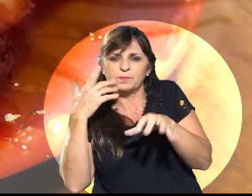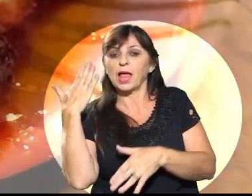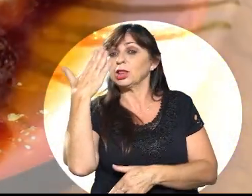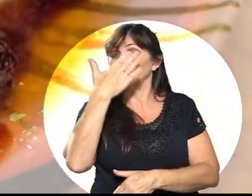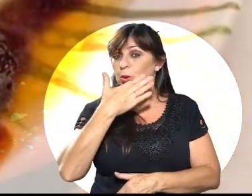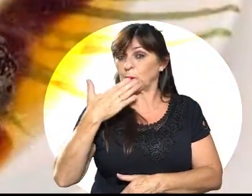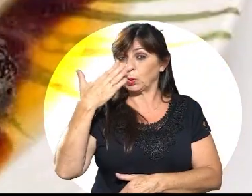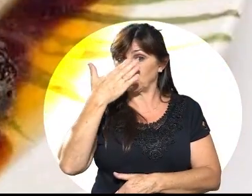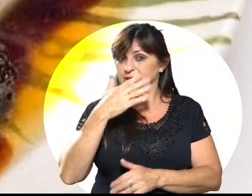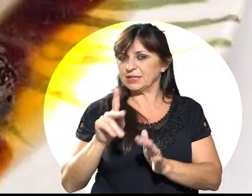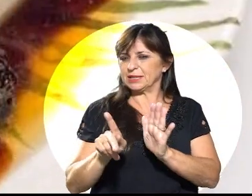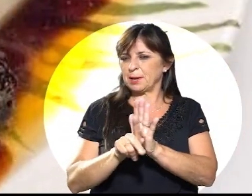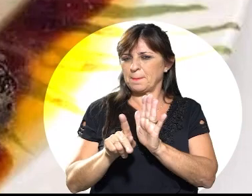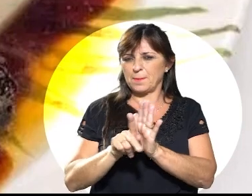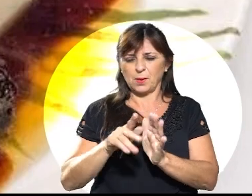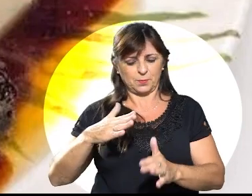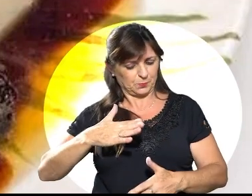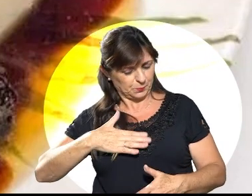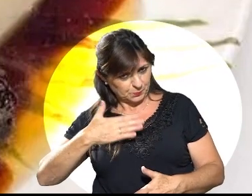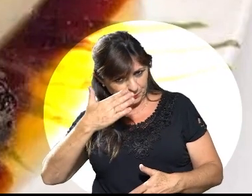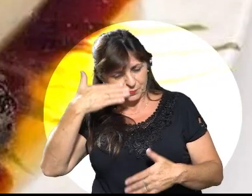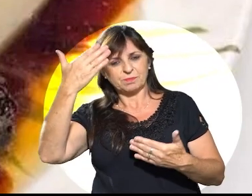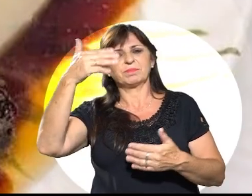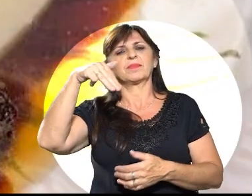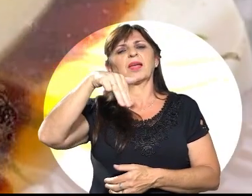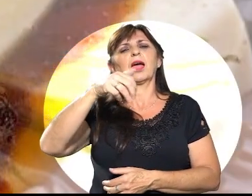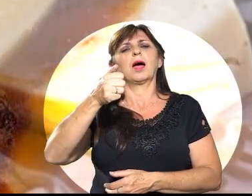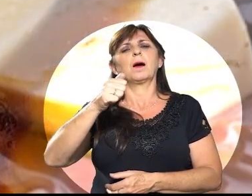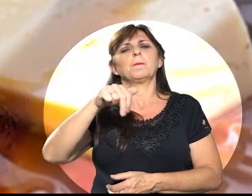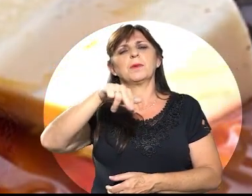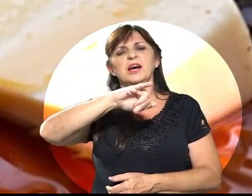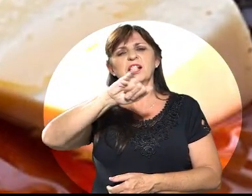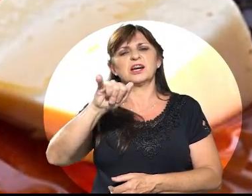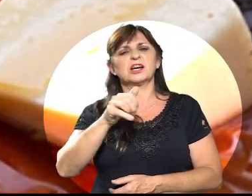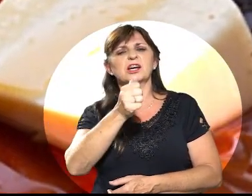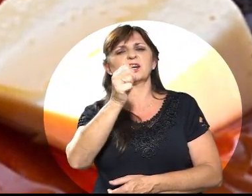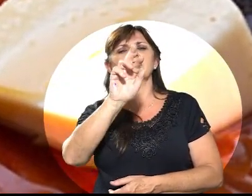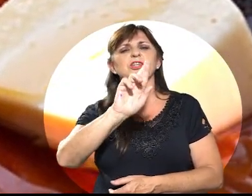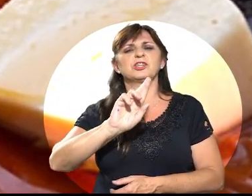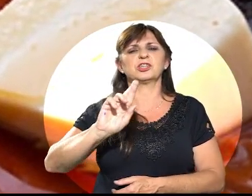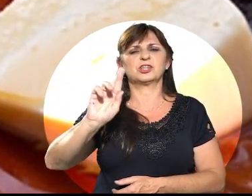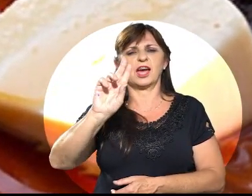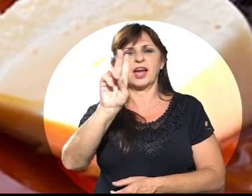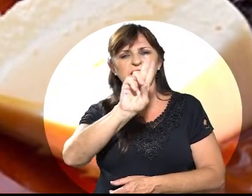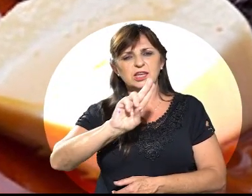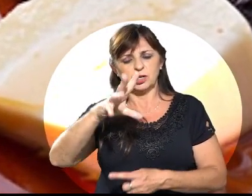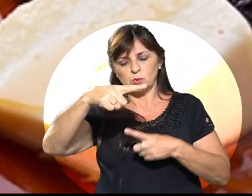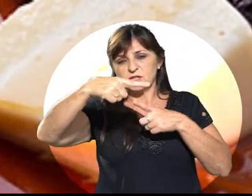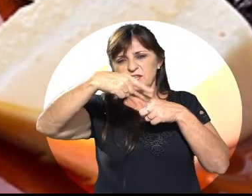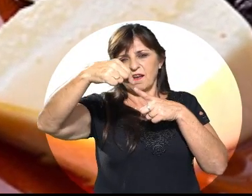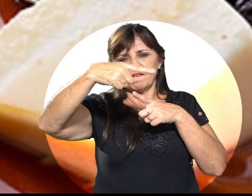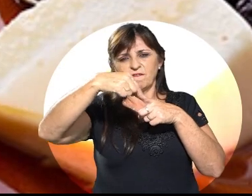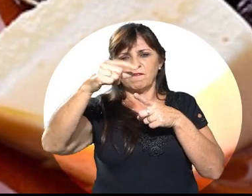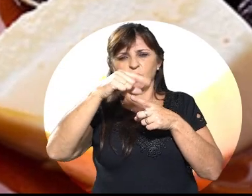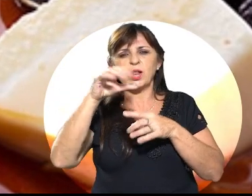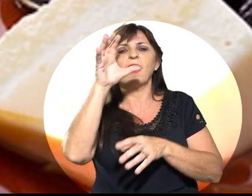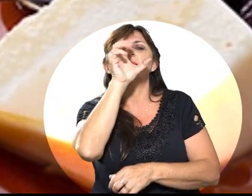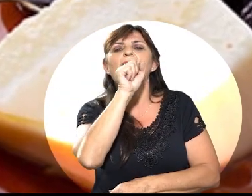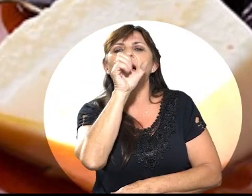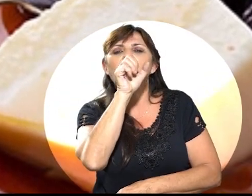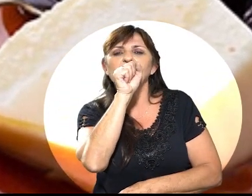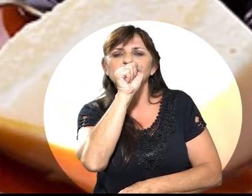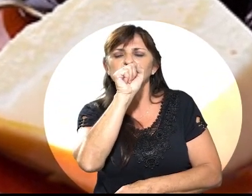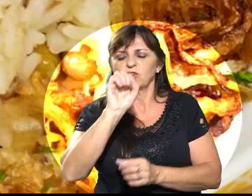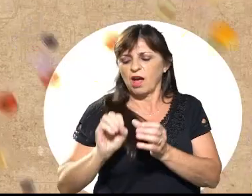Um manjar que mistura os delicados aromas da água de flor de laranjeira ou de rosas, almíscar, damasco ou ameixa